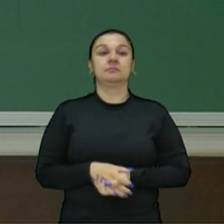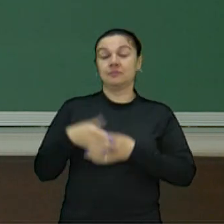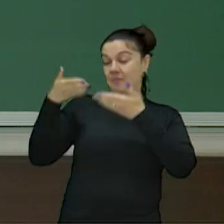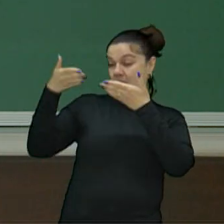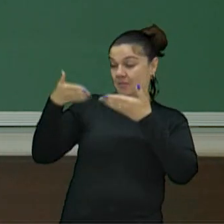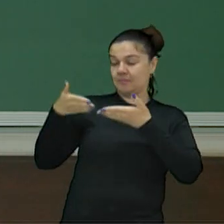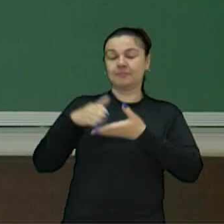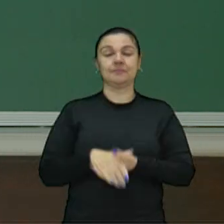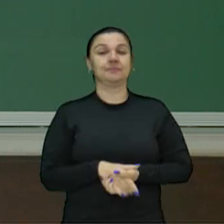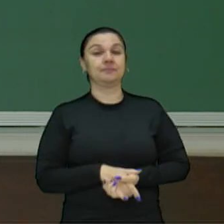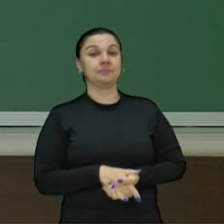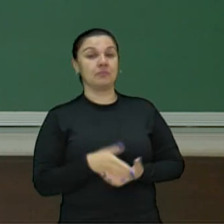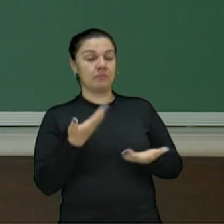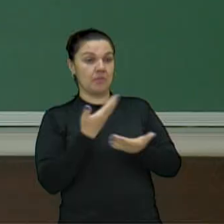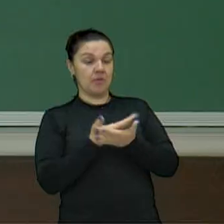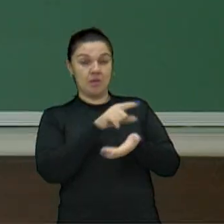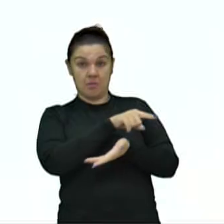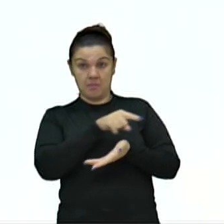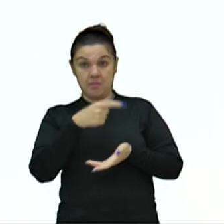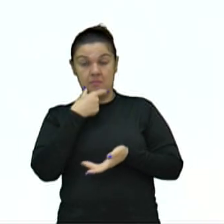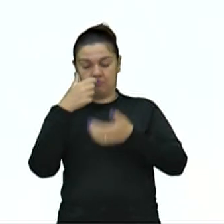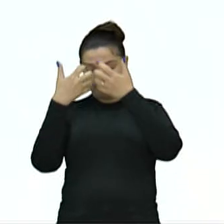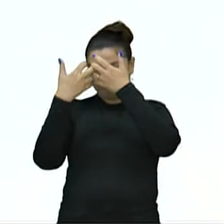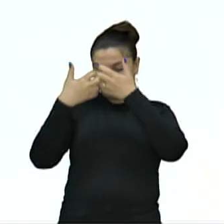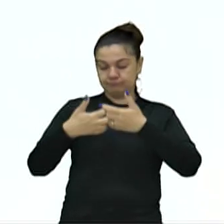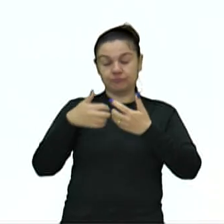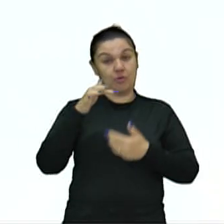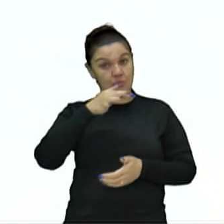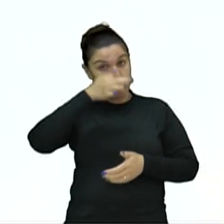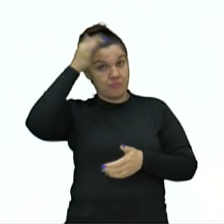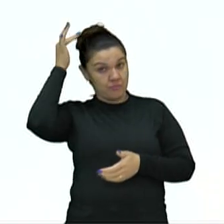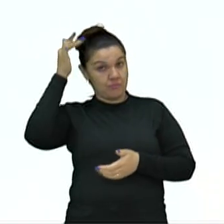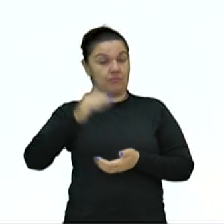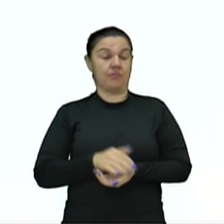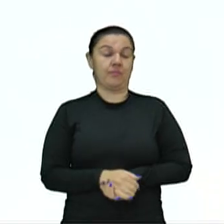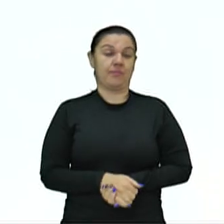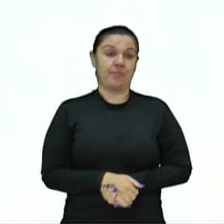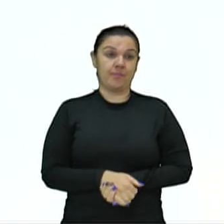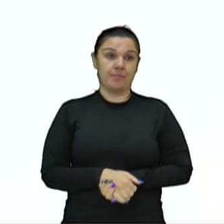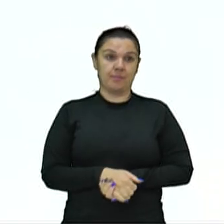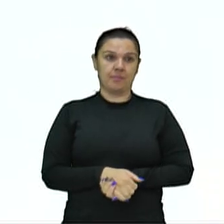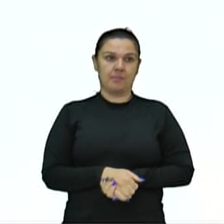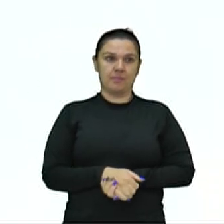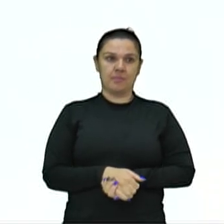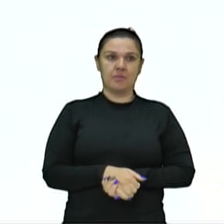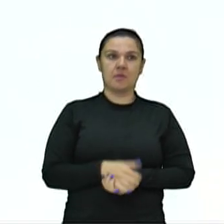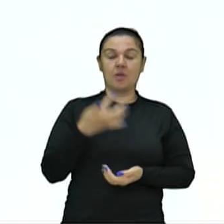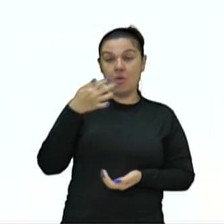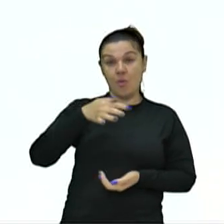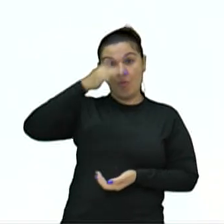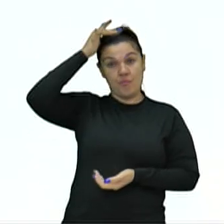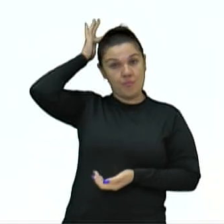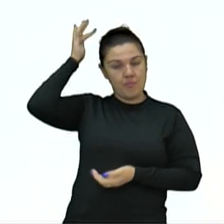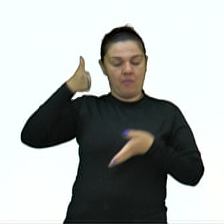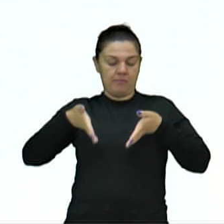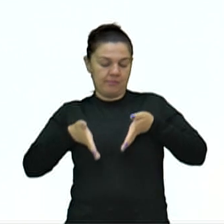Vamos começar a conhecer agora um pouco sobre o pensamento de Michel Foucault. Paul Michel Foucault nasceu